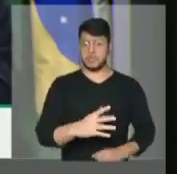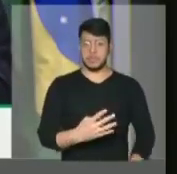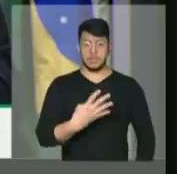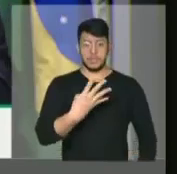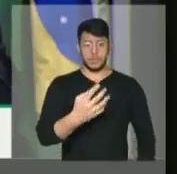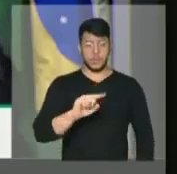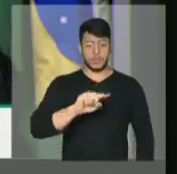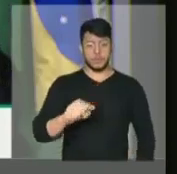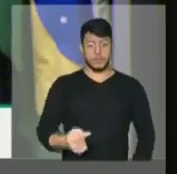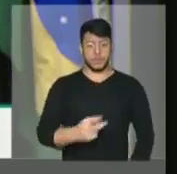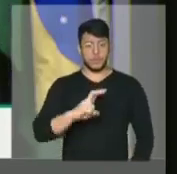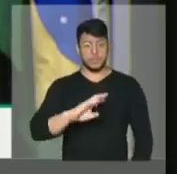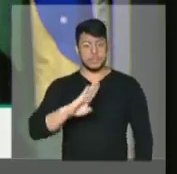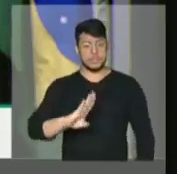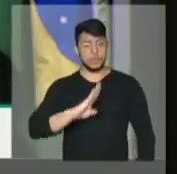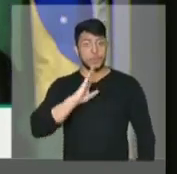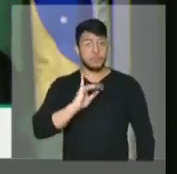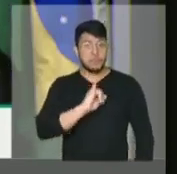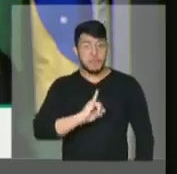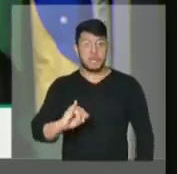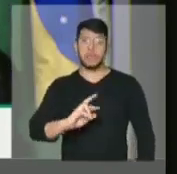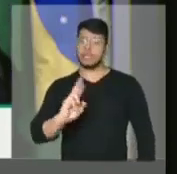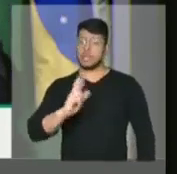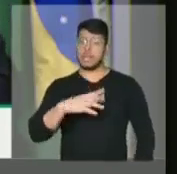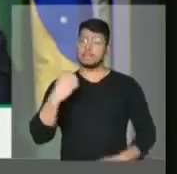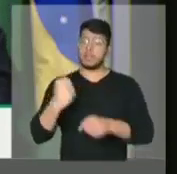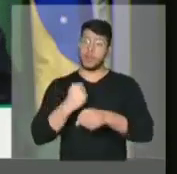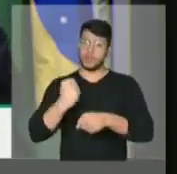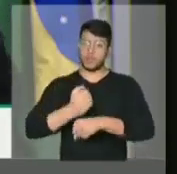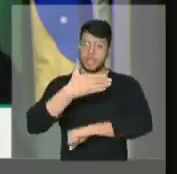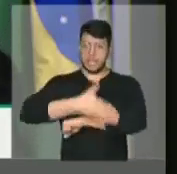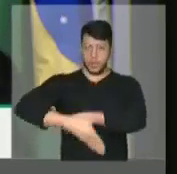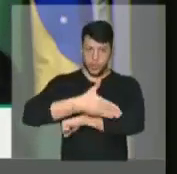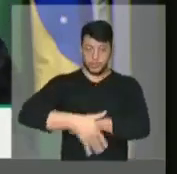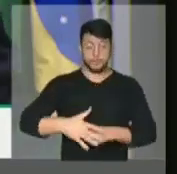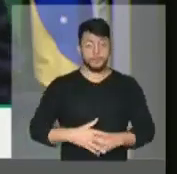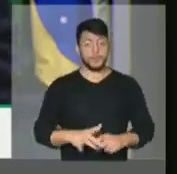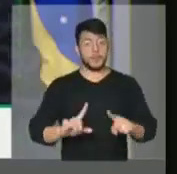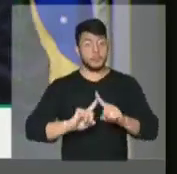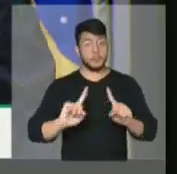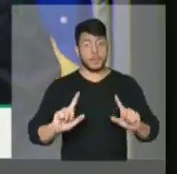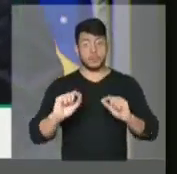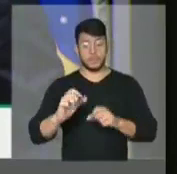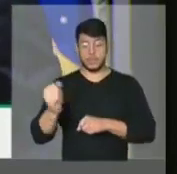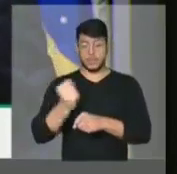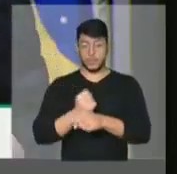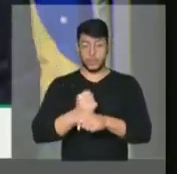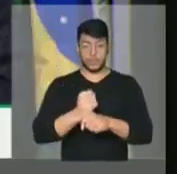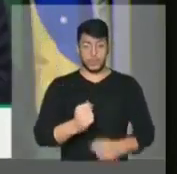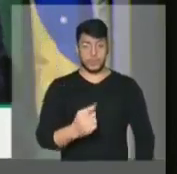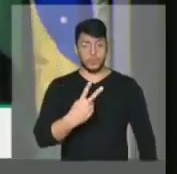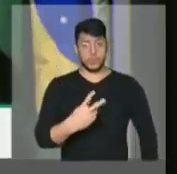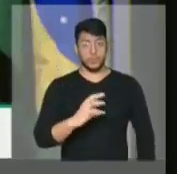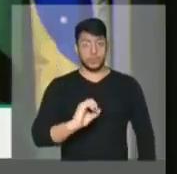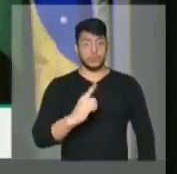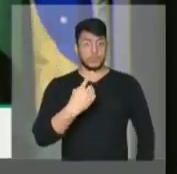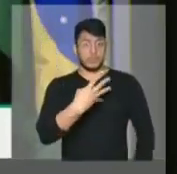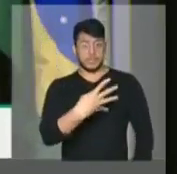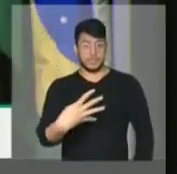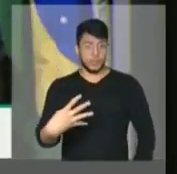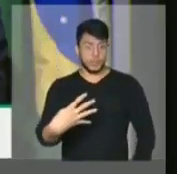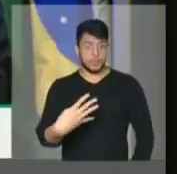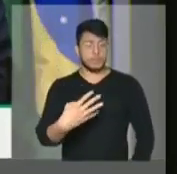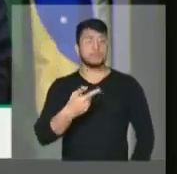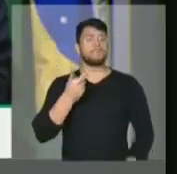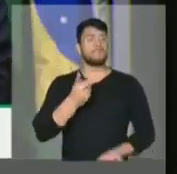estimado em 4,5 bilhões. Em 2014, o projeto continuava no PAC 2